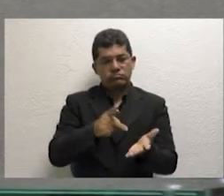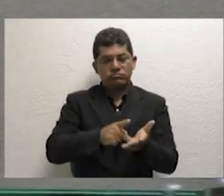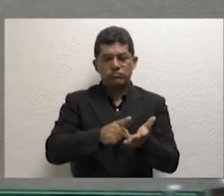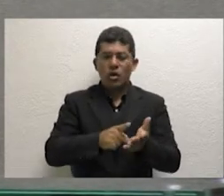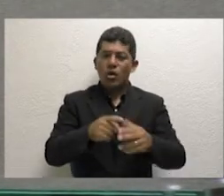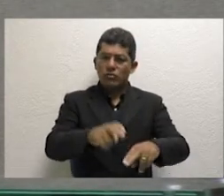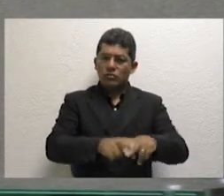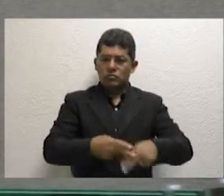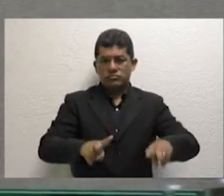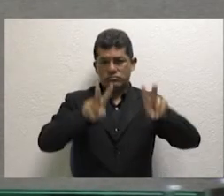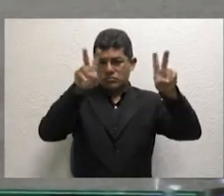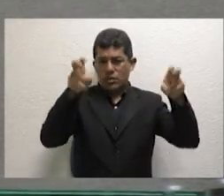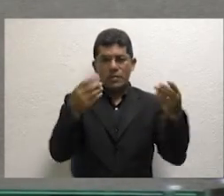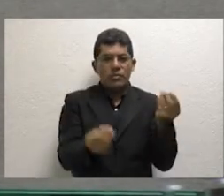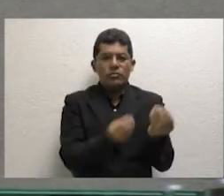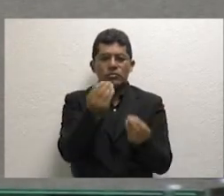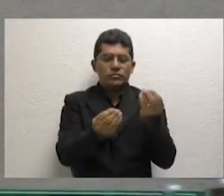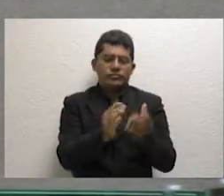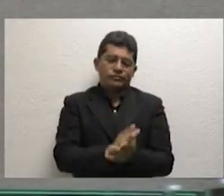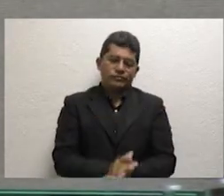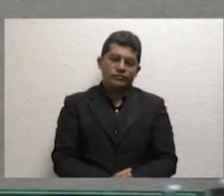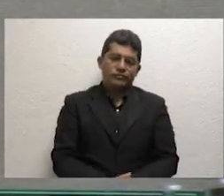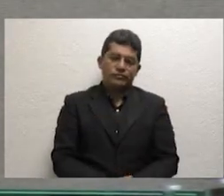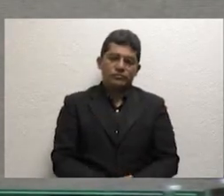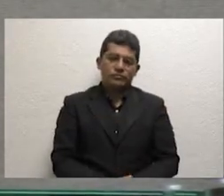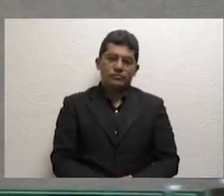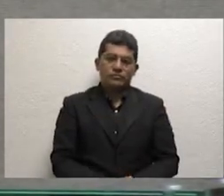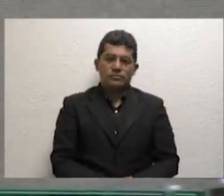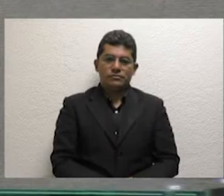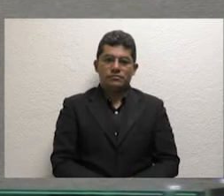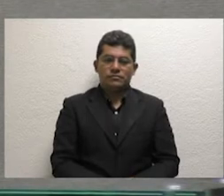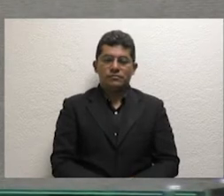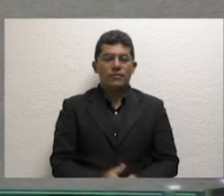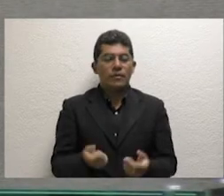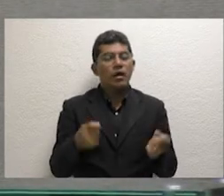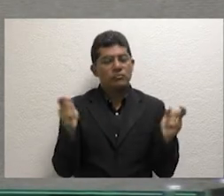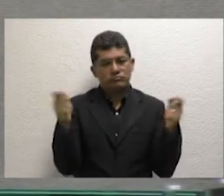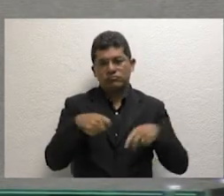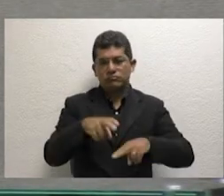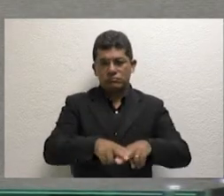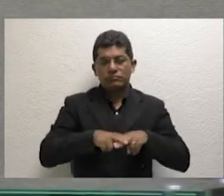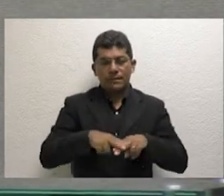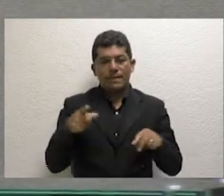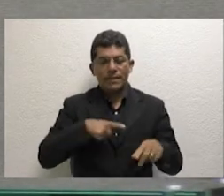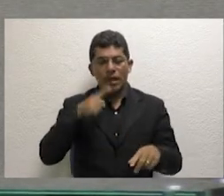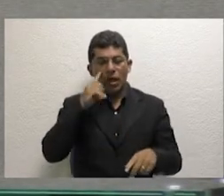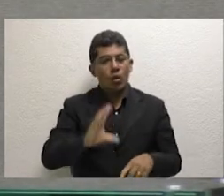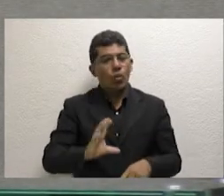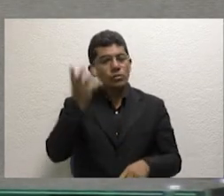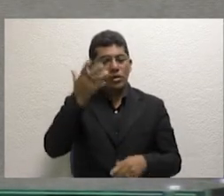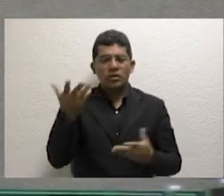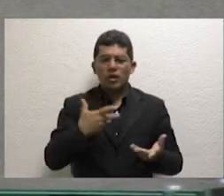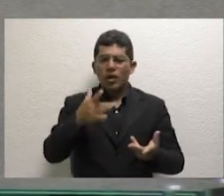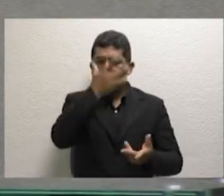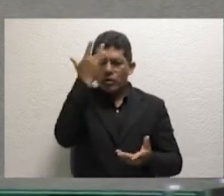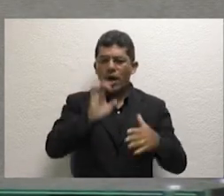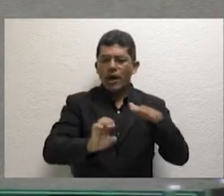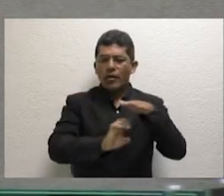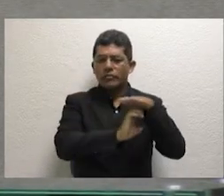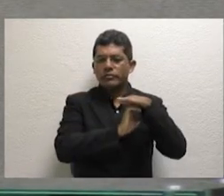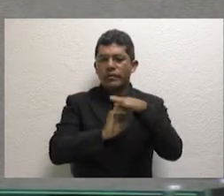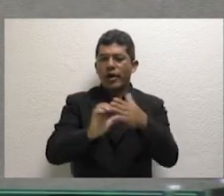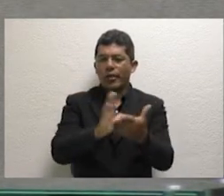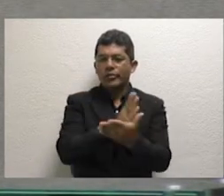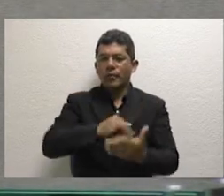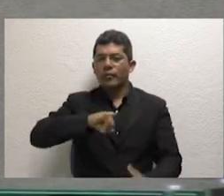discussão sobre essa vertente essa vertente da possibilidade de estarem acontecendo abuso no aumento